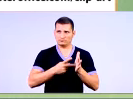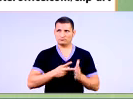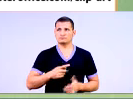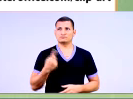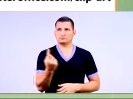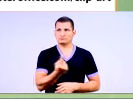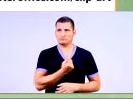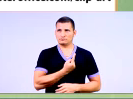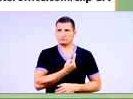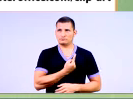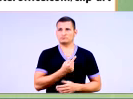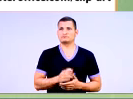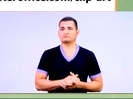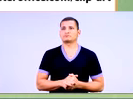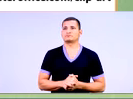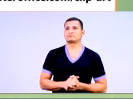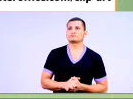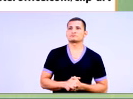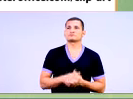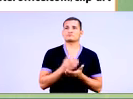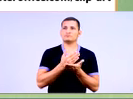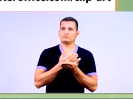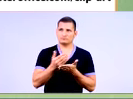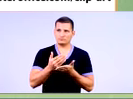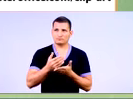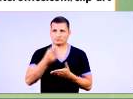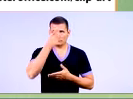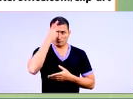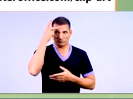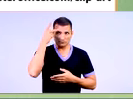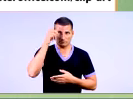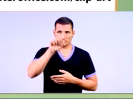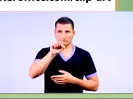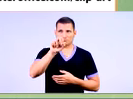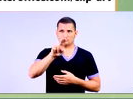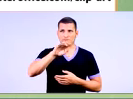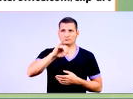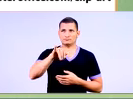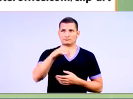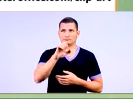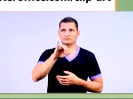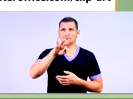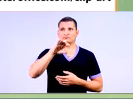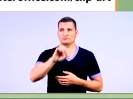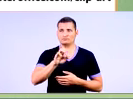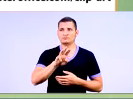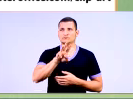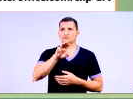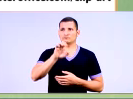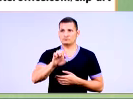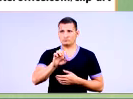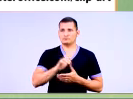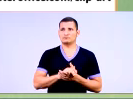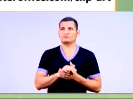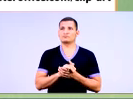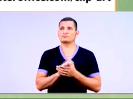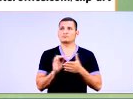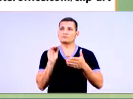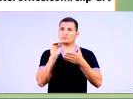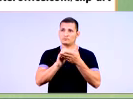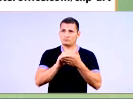só. Eu começo com o sujeito, we, eu coloco o auxiliar